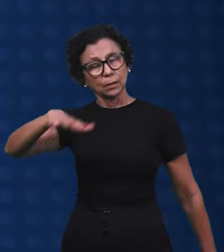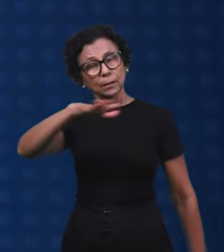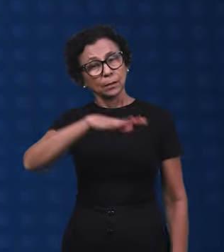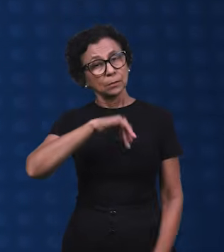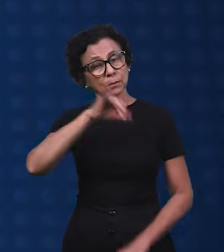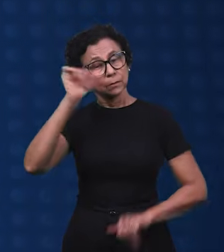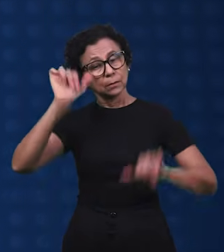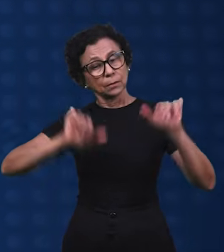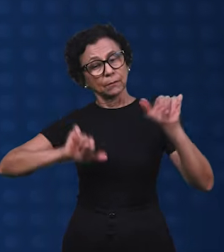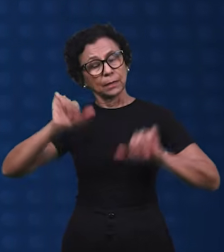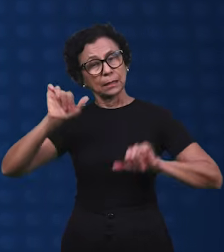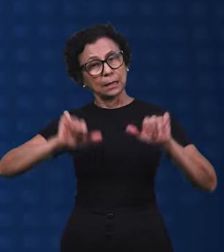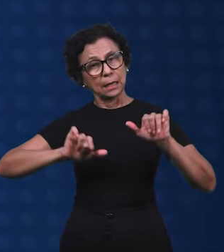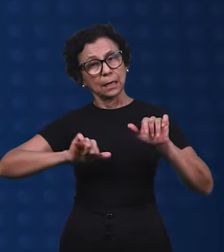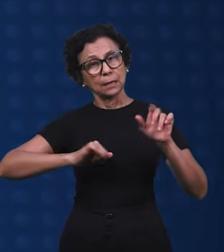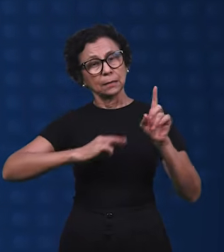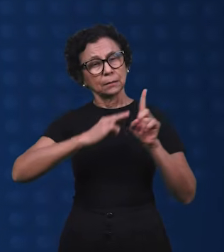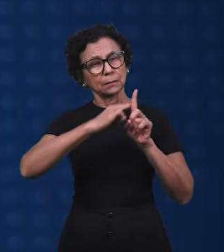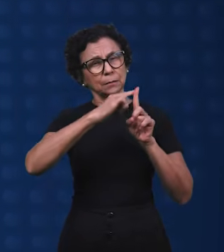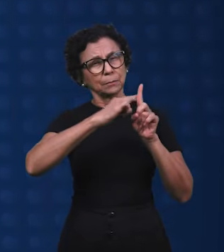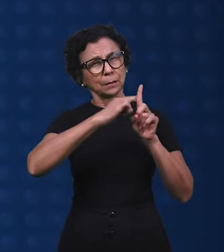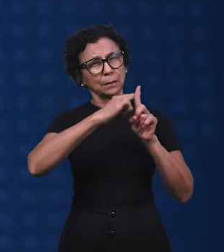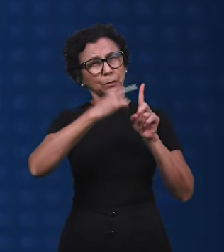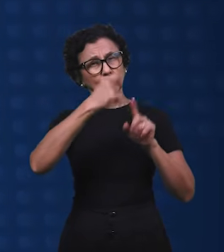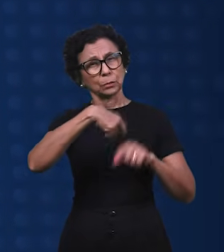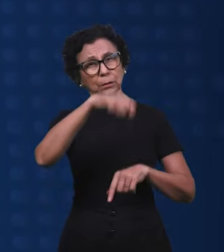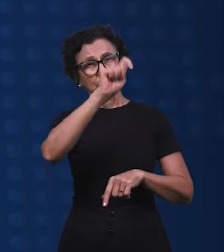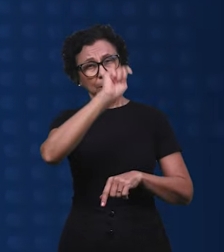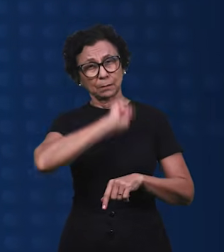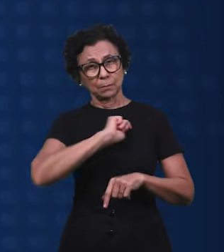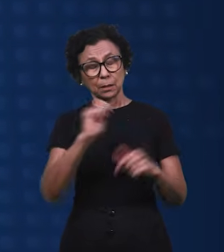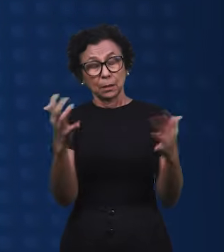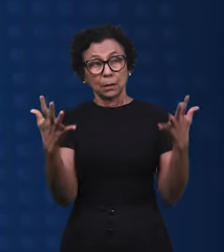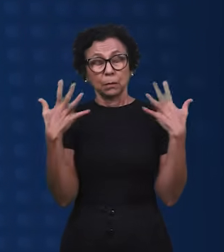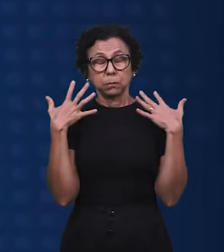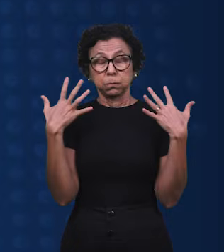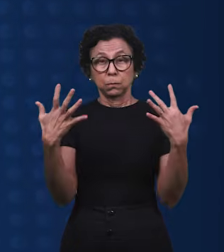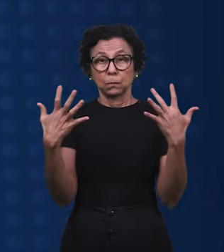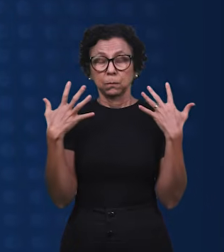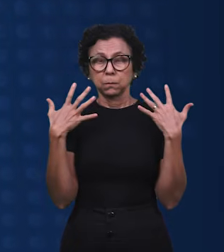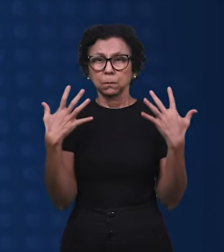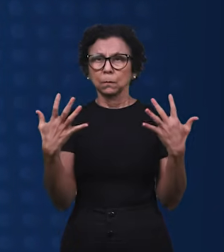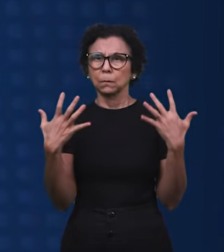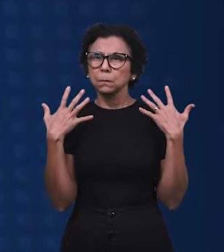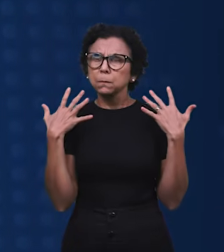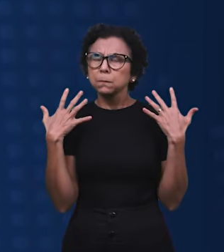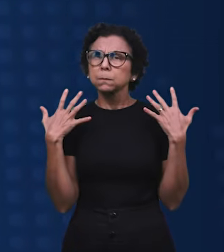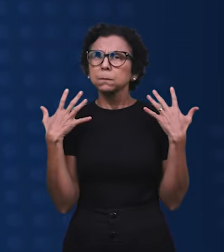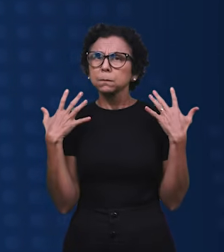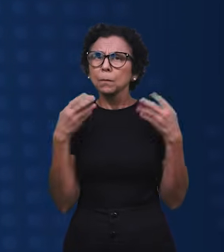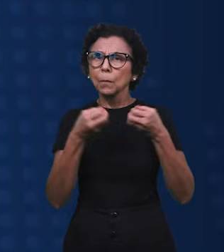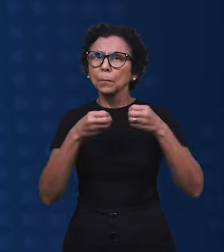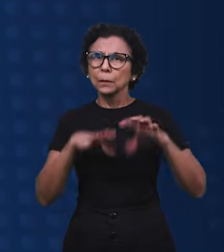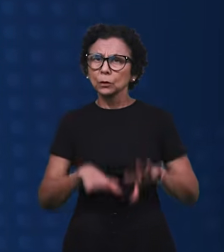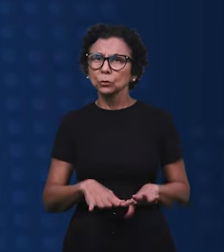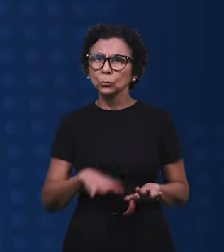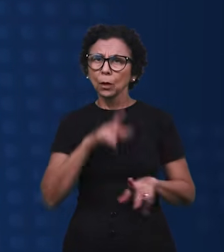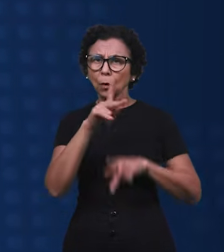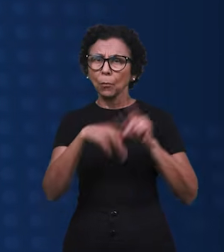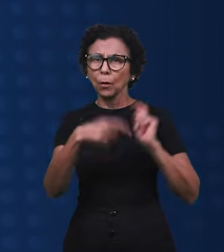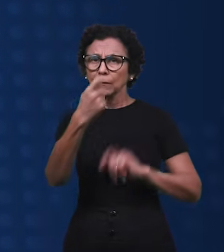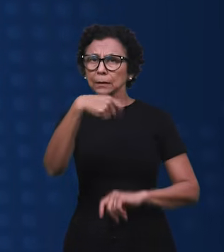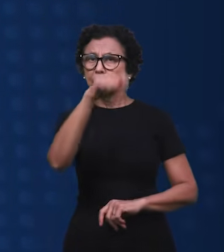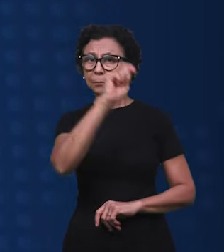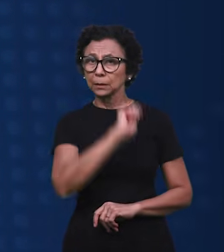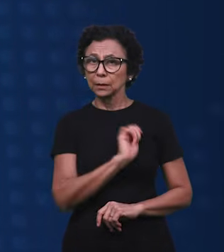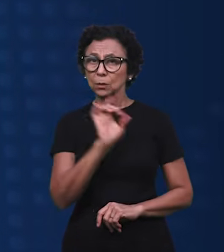se você avaliar essa alta temperatura ali na Espanha, ela tem afetado a todos, não só os espanhóis. Quando